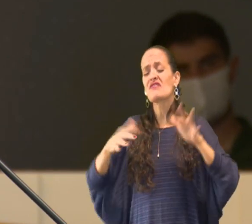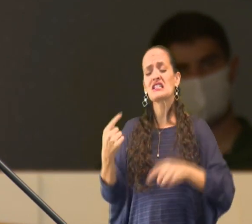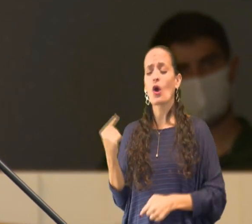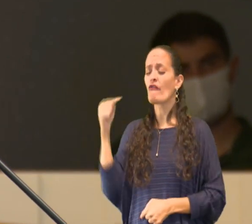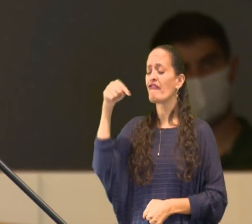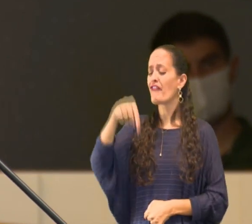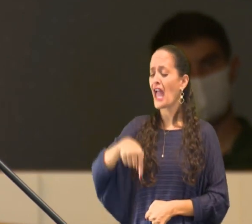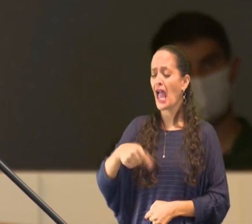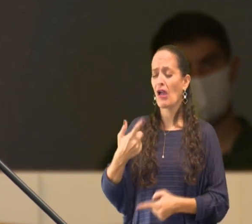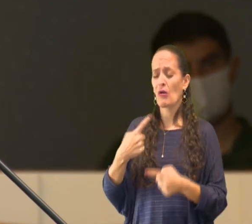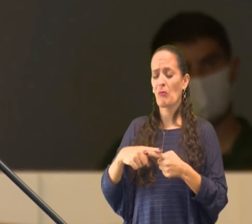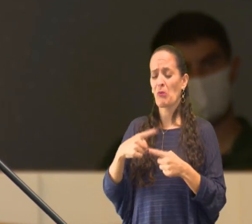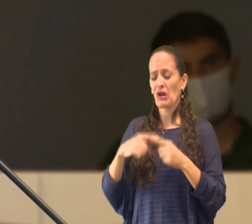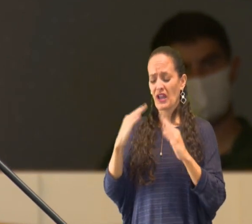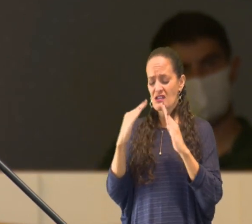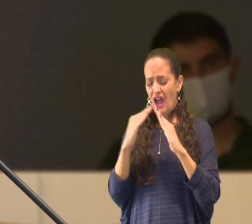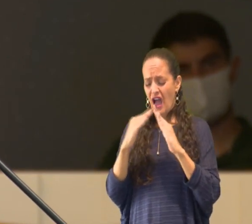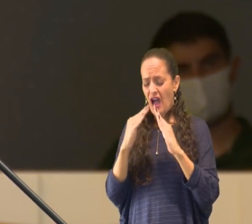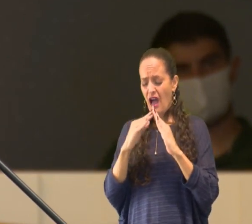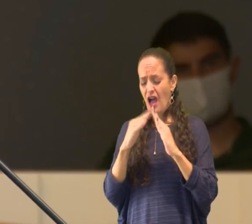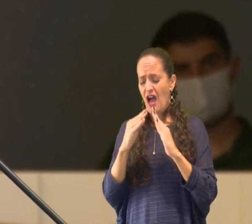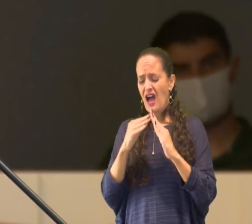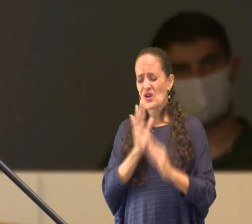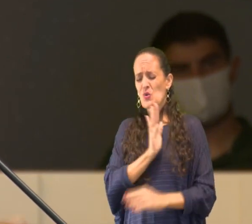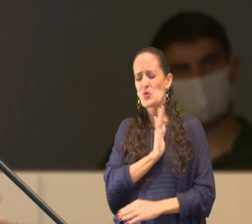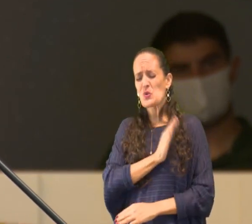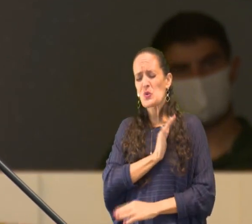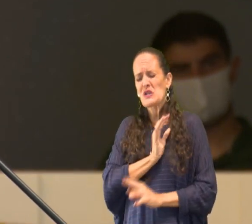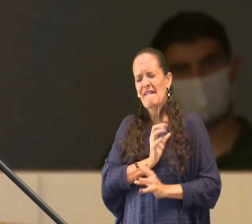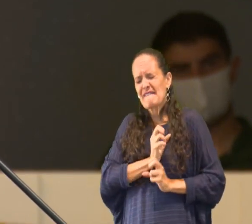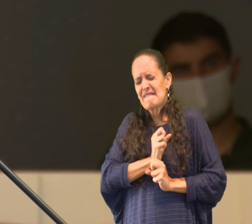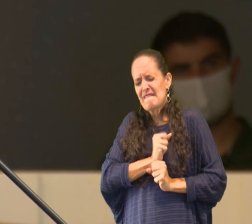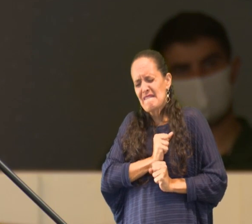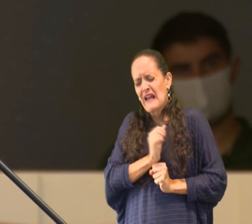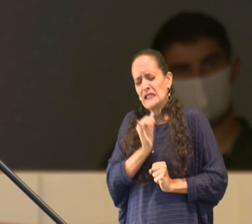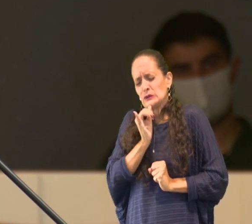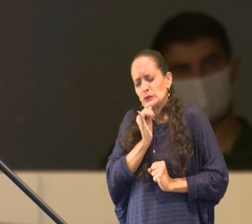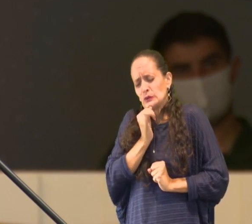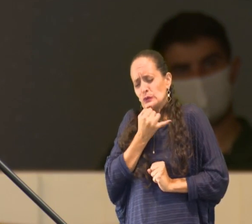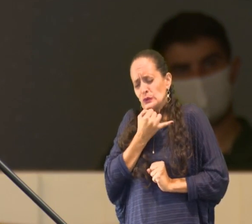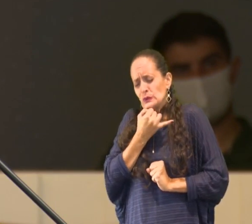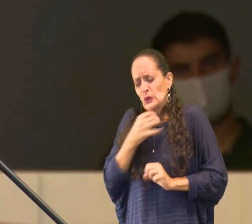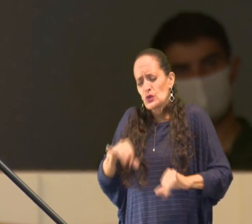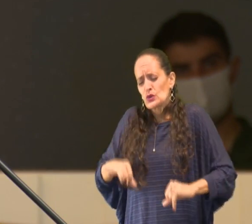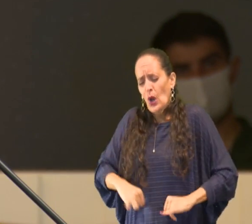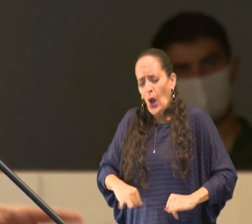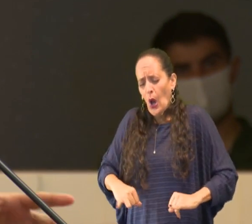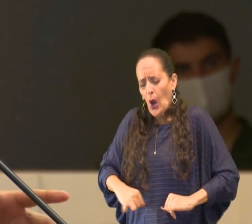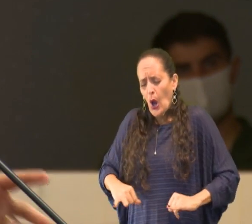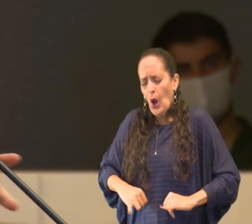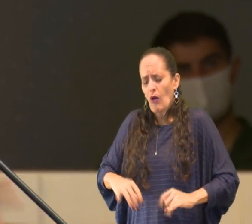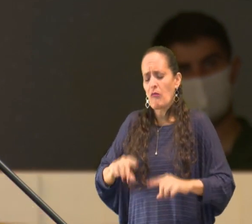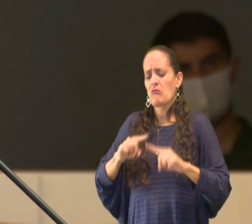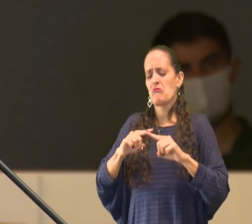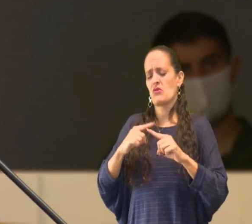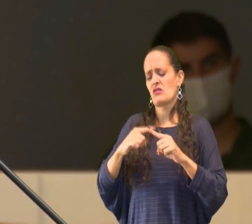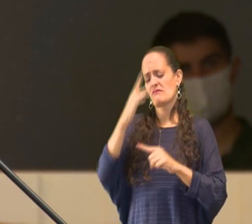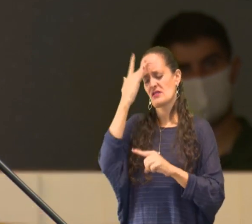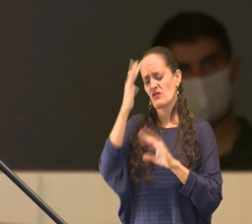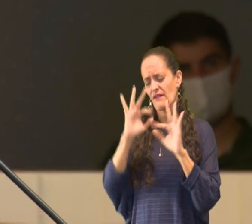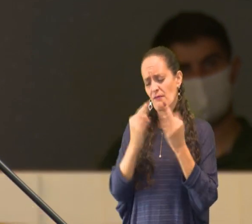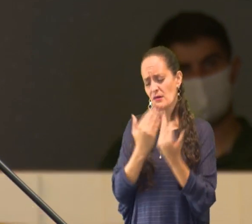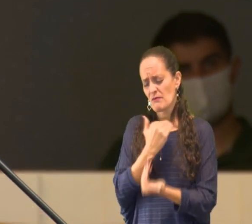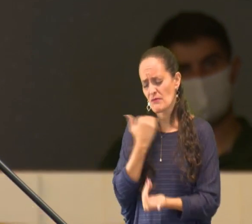essa manhã, estão em casa, ó Deus, com o coração apertado pela dor da separação. Visita